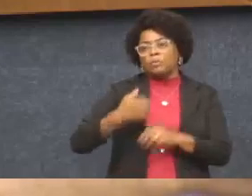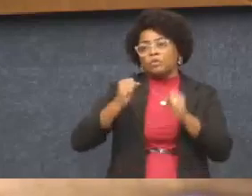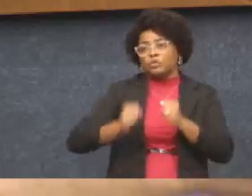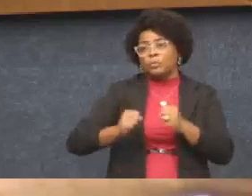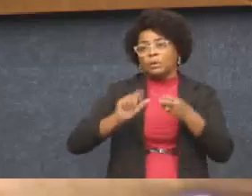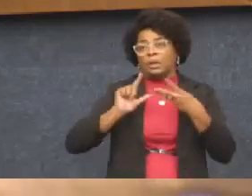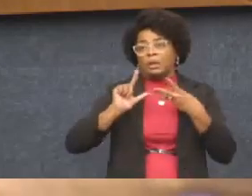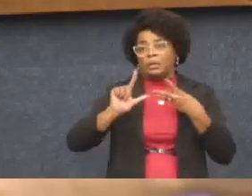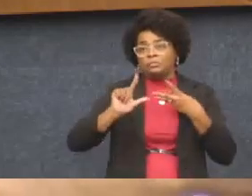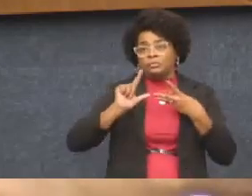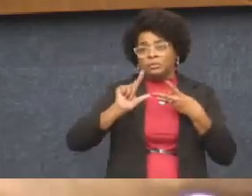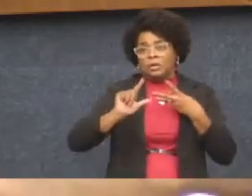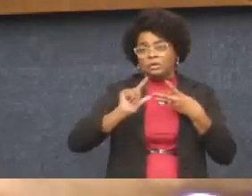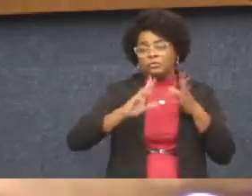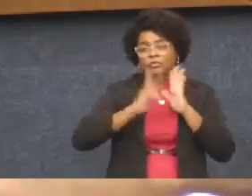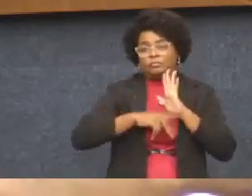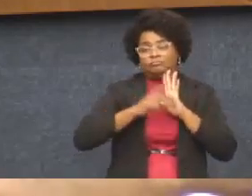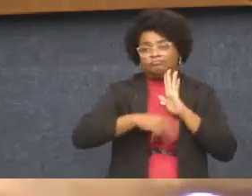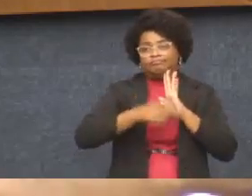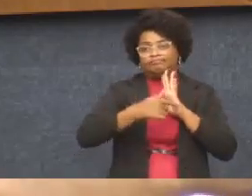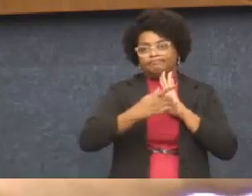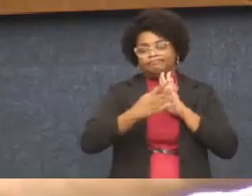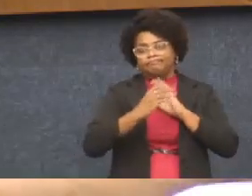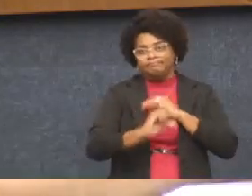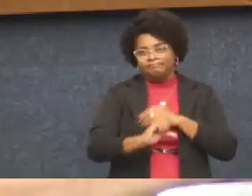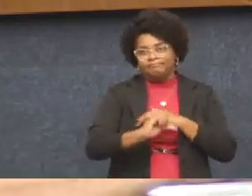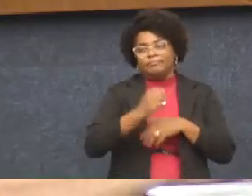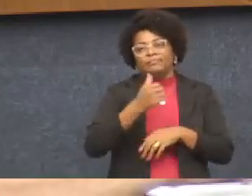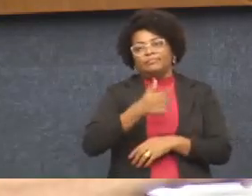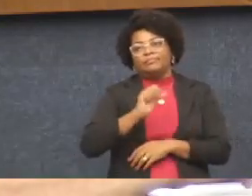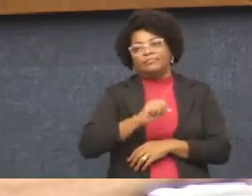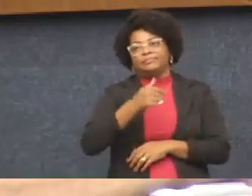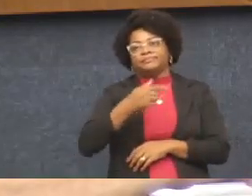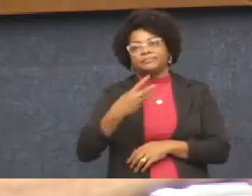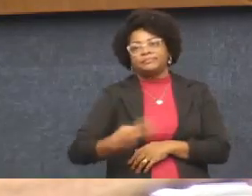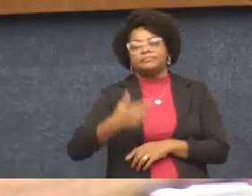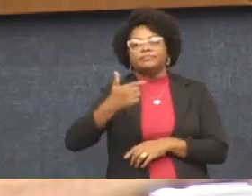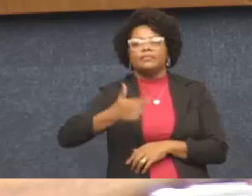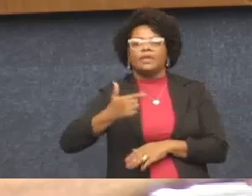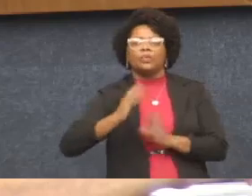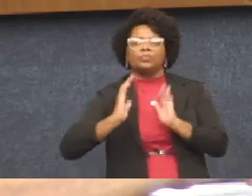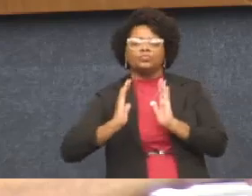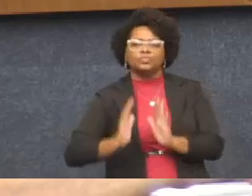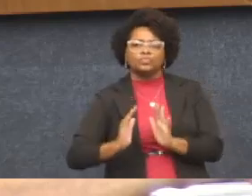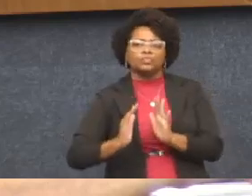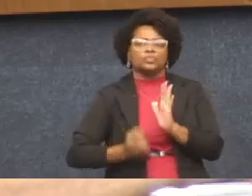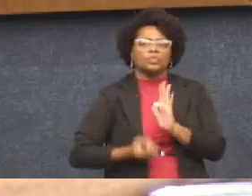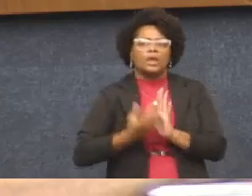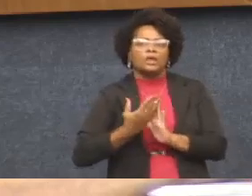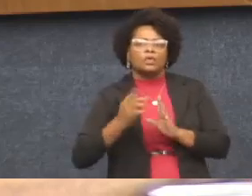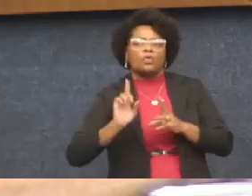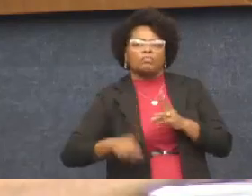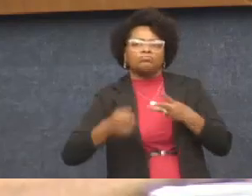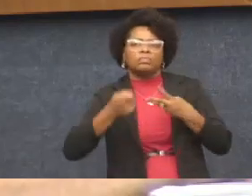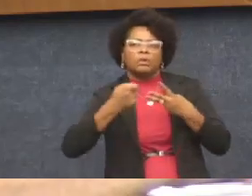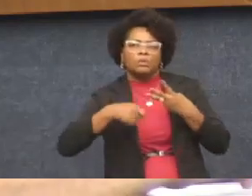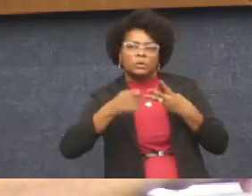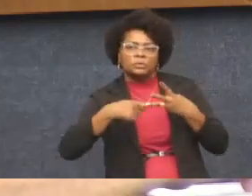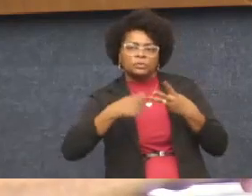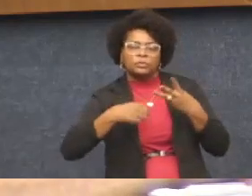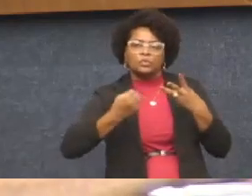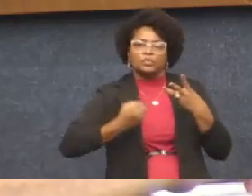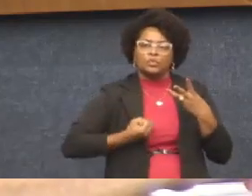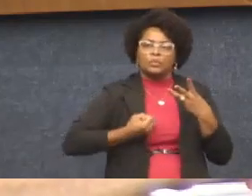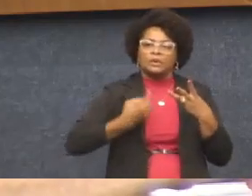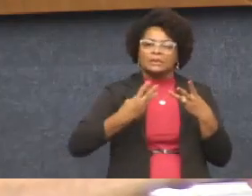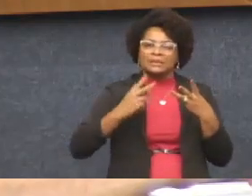Legislativo. Projeto de Lei 749/2023, segundo turno. Autoria Executivo, mensagem número 35 do